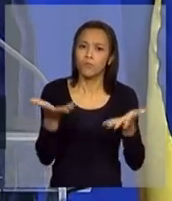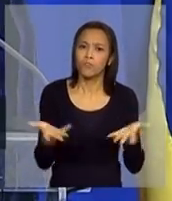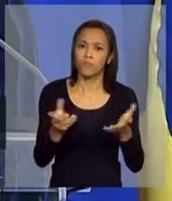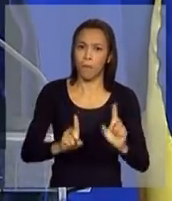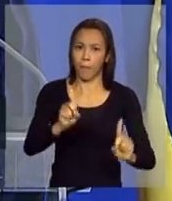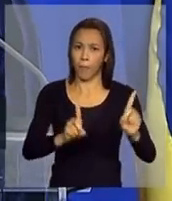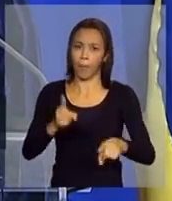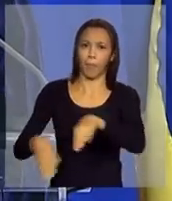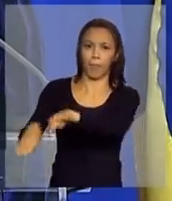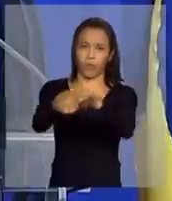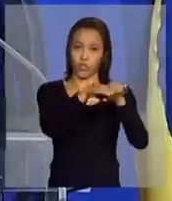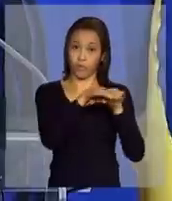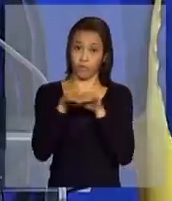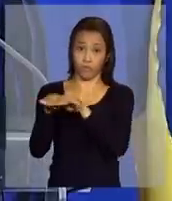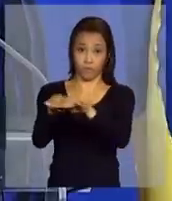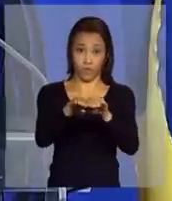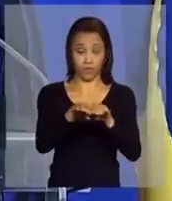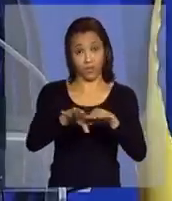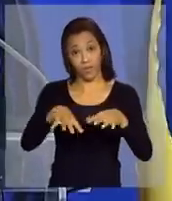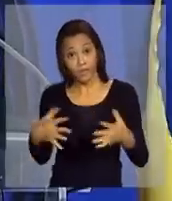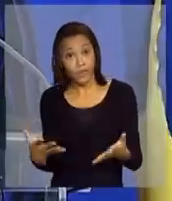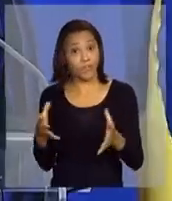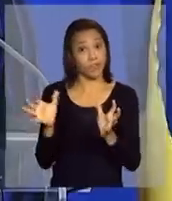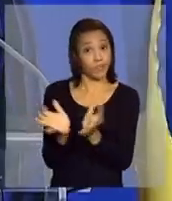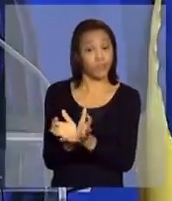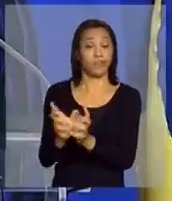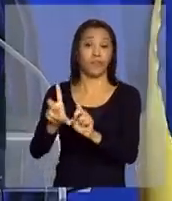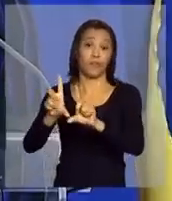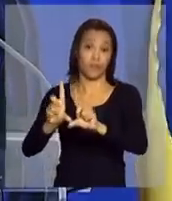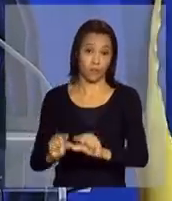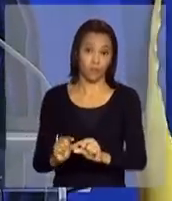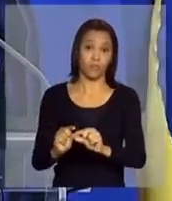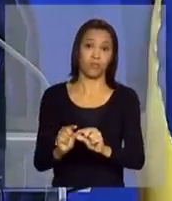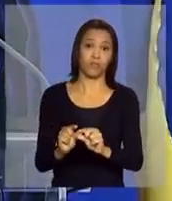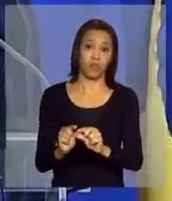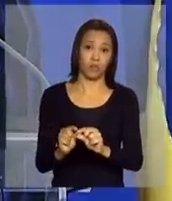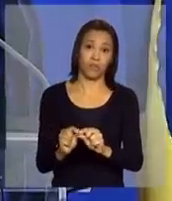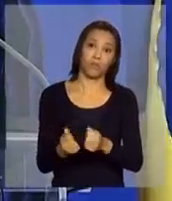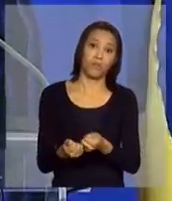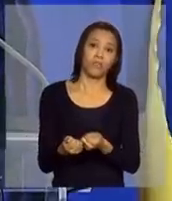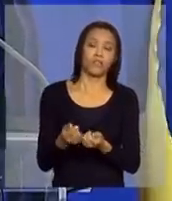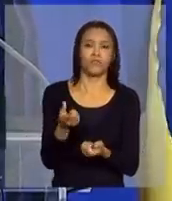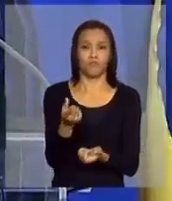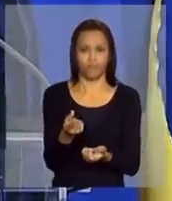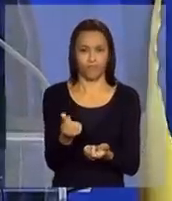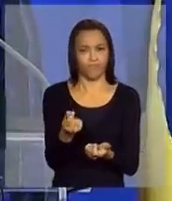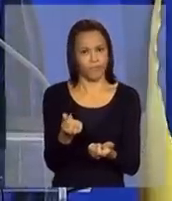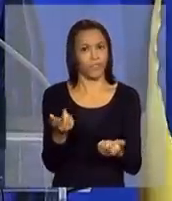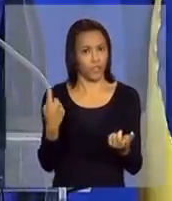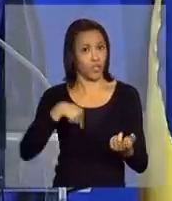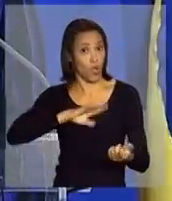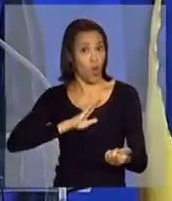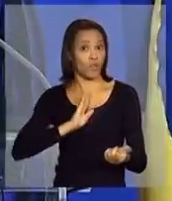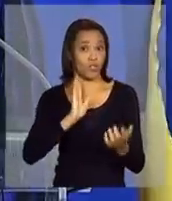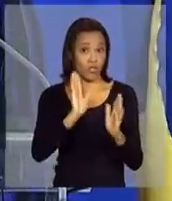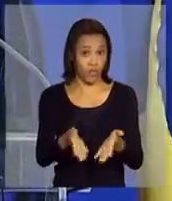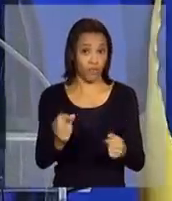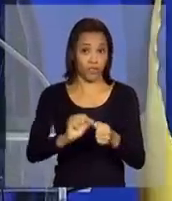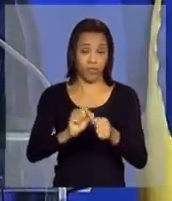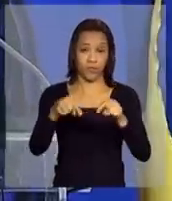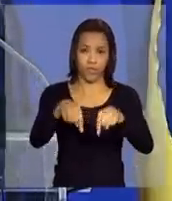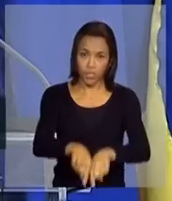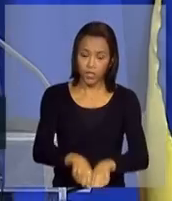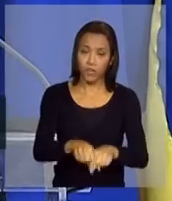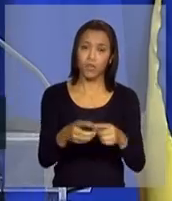a busca da competitividade, seja através da redução do custo de capital, como nós praticamos,